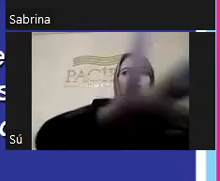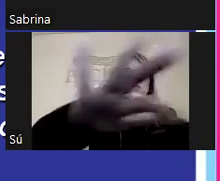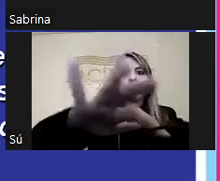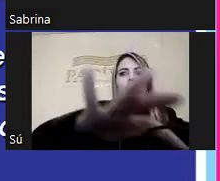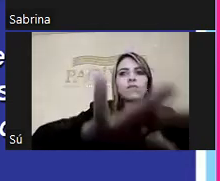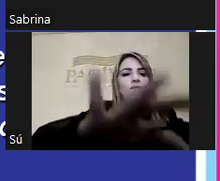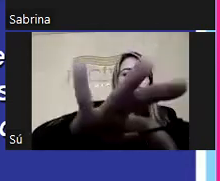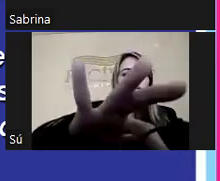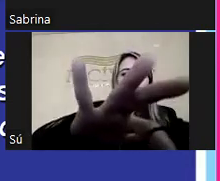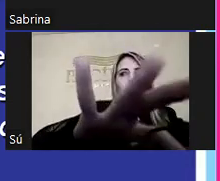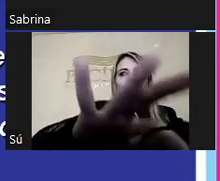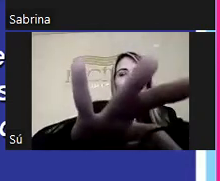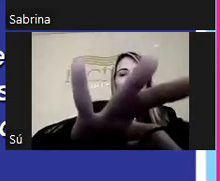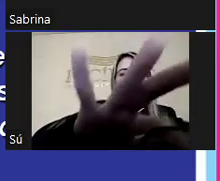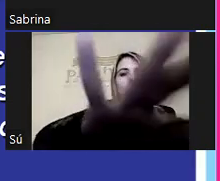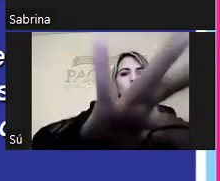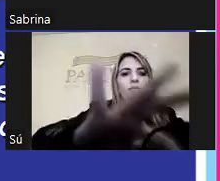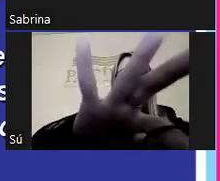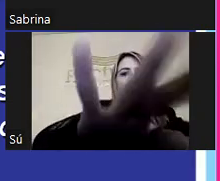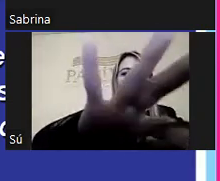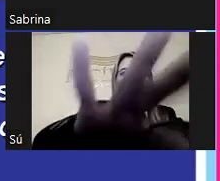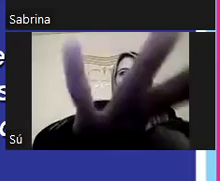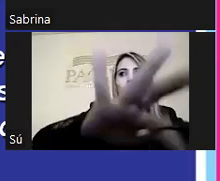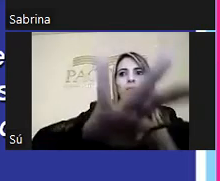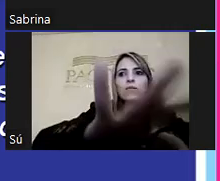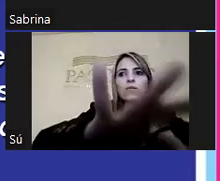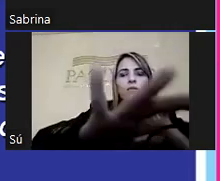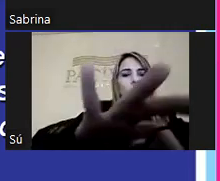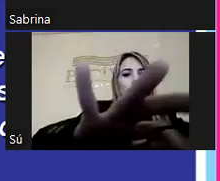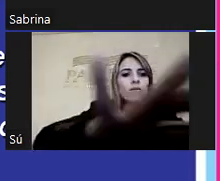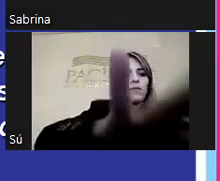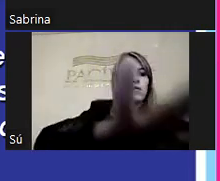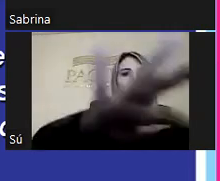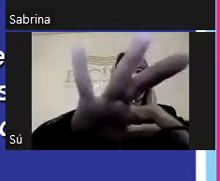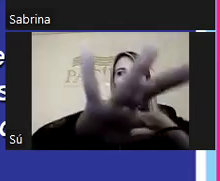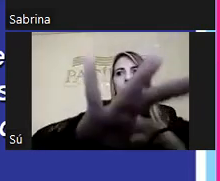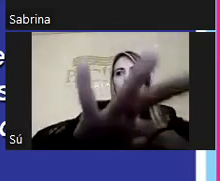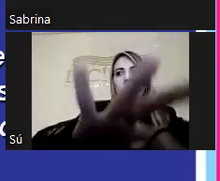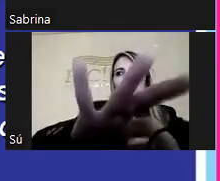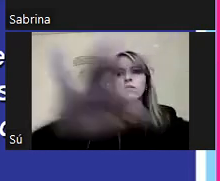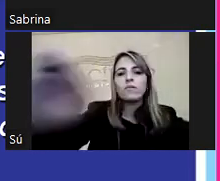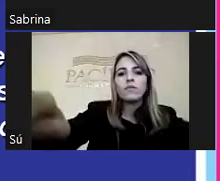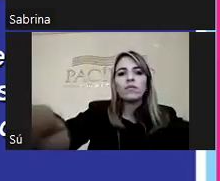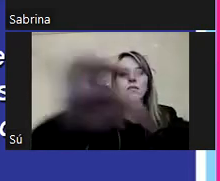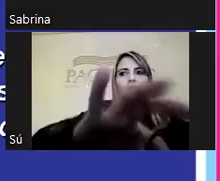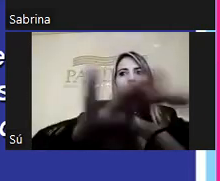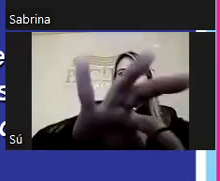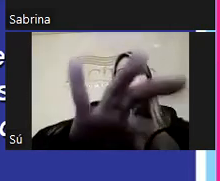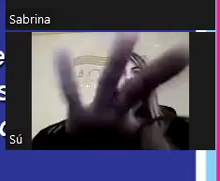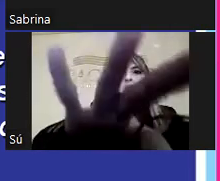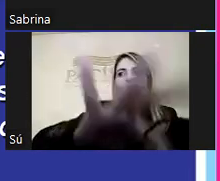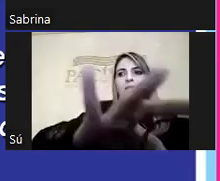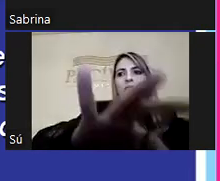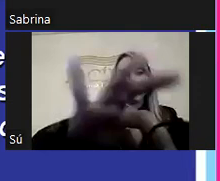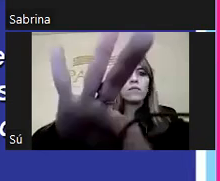o pai chegava e, para dar um castigo, pegava aquele cabo de fio do ferro de